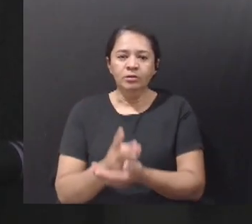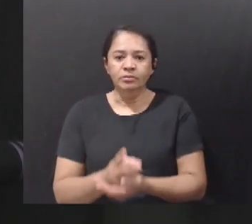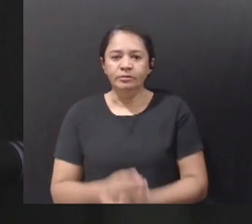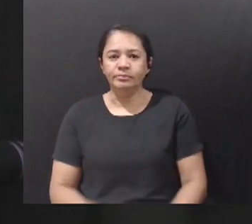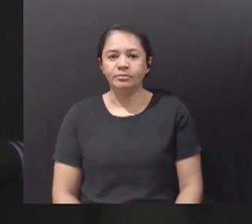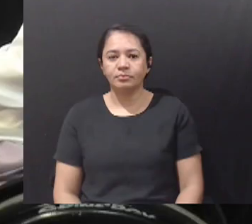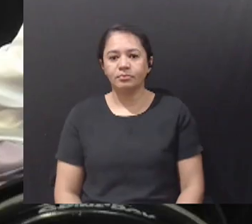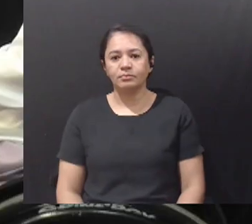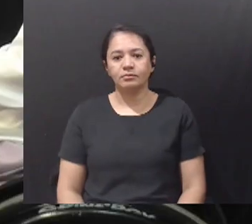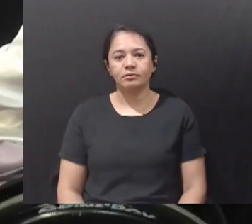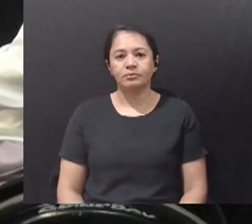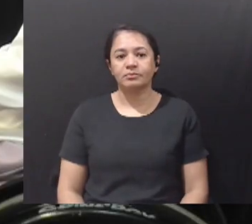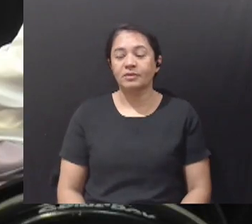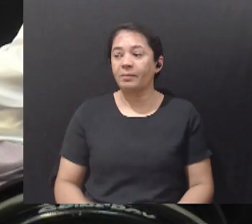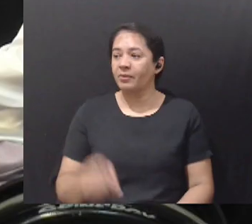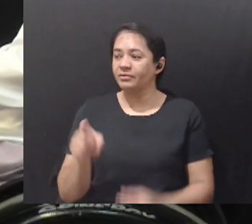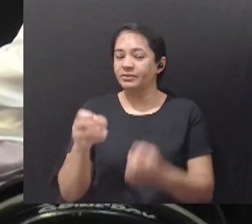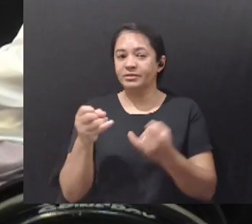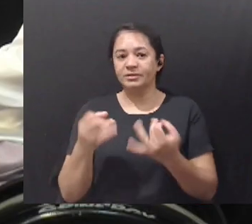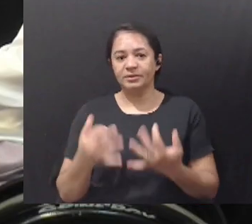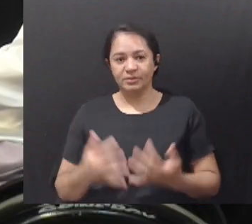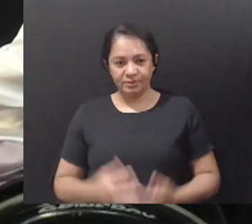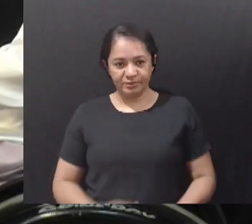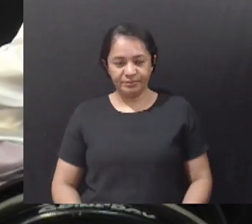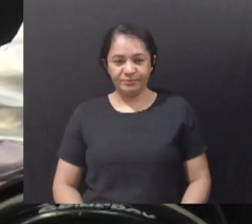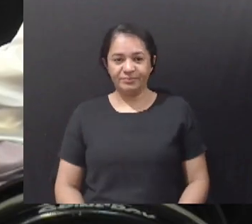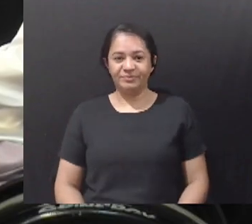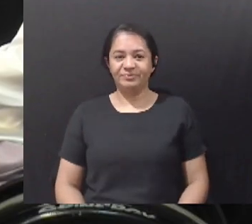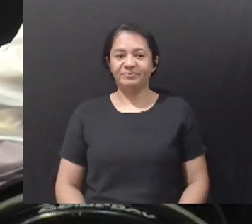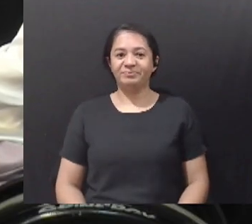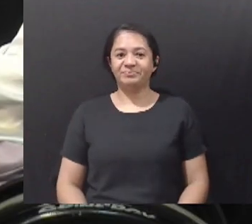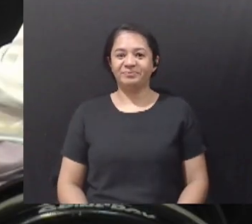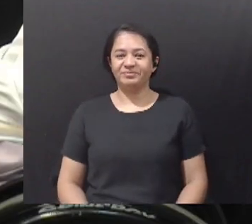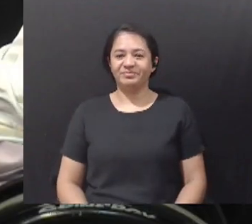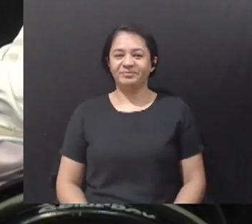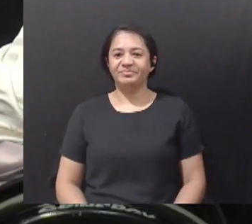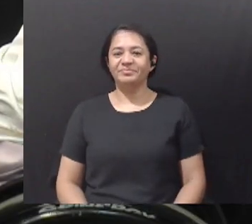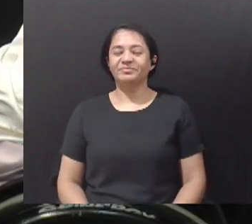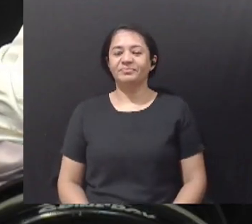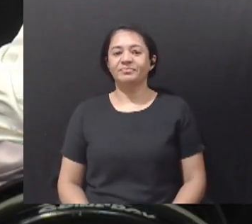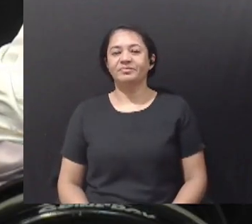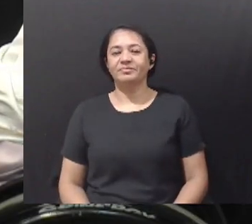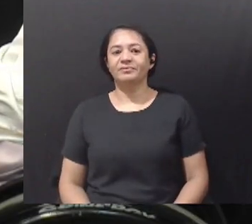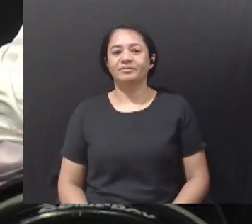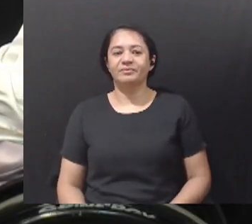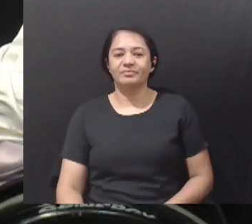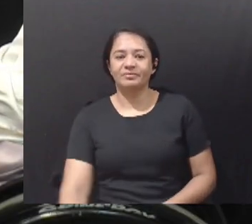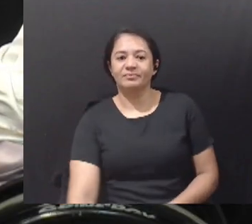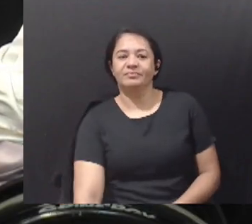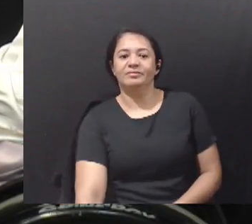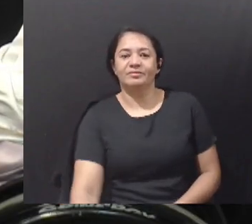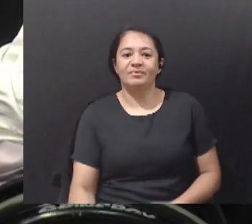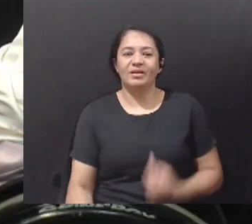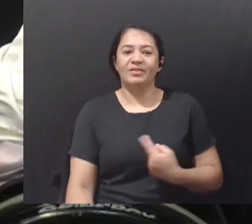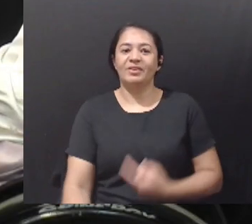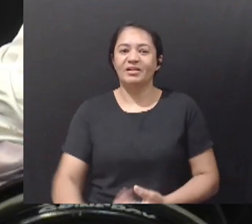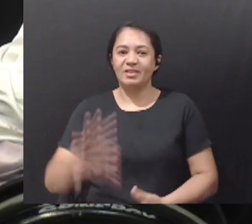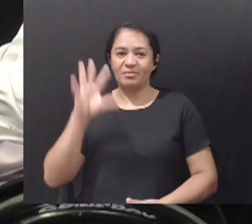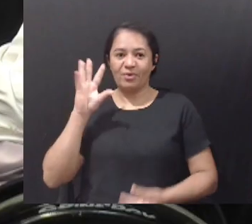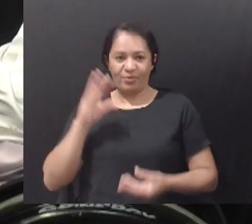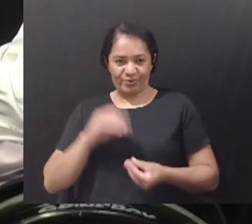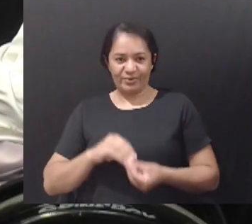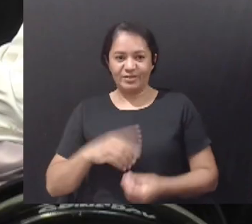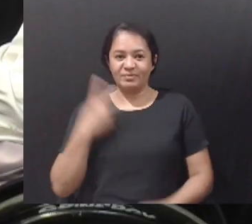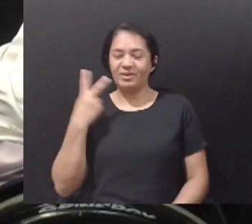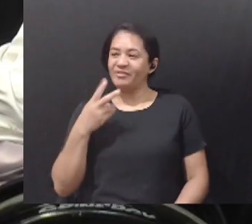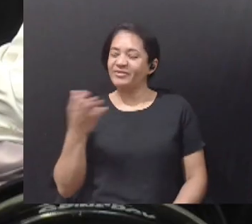mencionou aqui, ato falho meu, vou dar um resumo um pouco do currículo que a gente começa falando, né, da nossa ex-vereadora. A gente